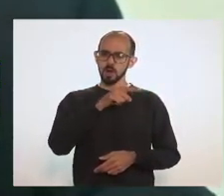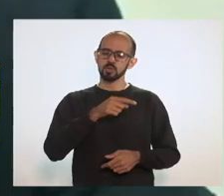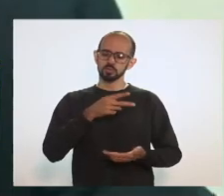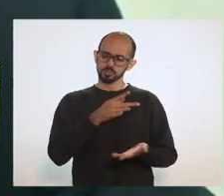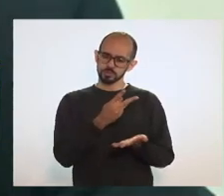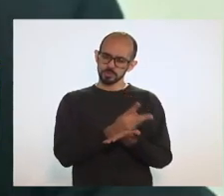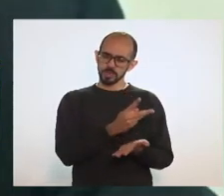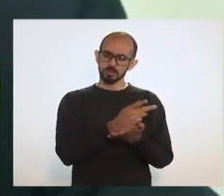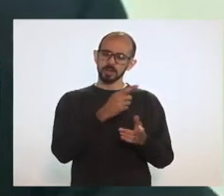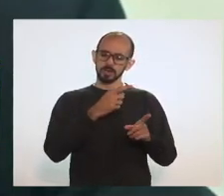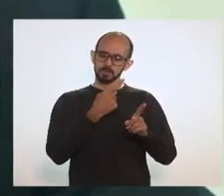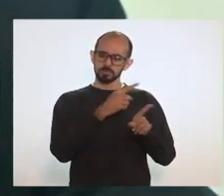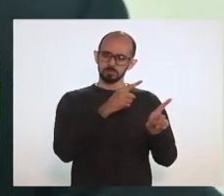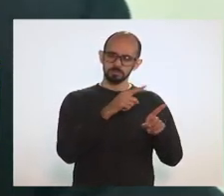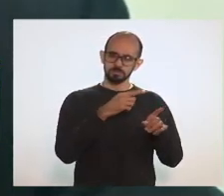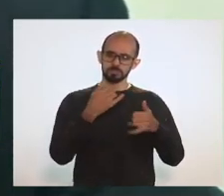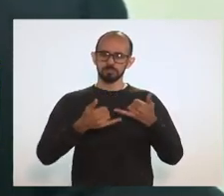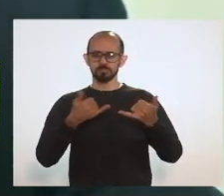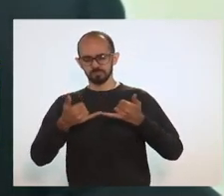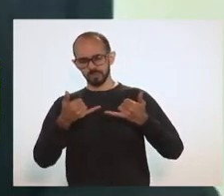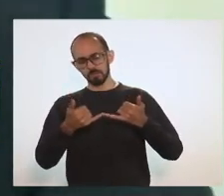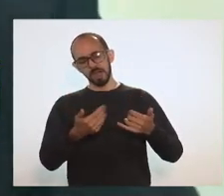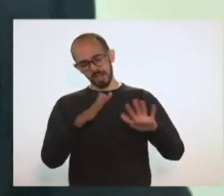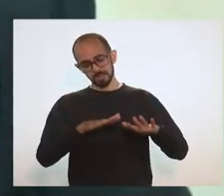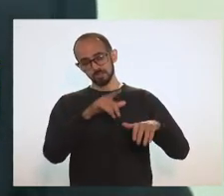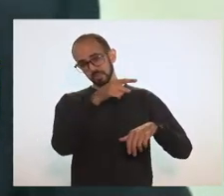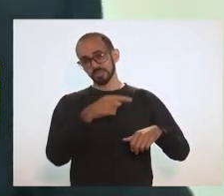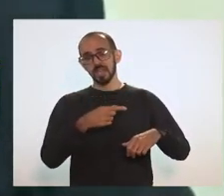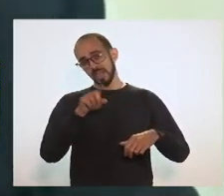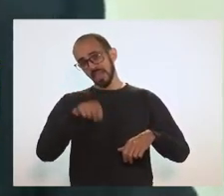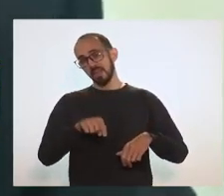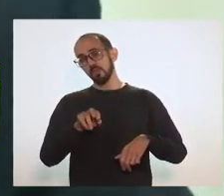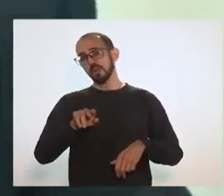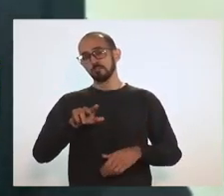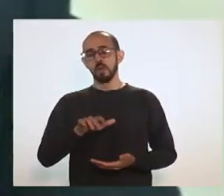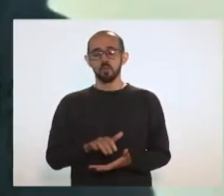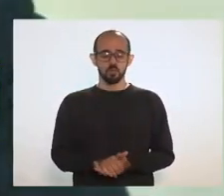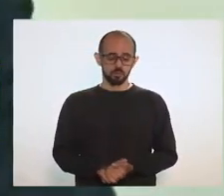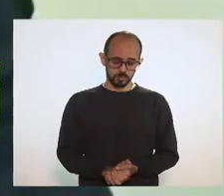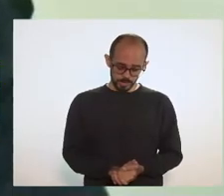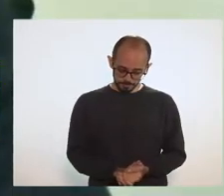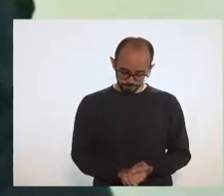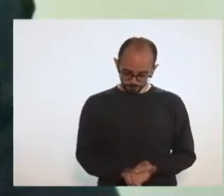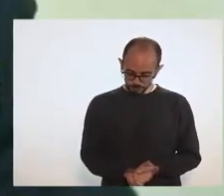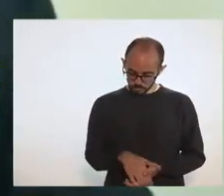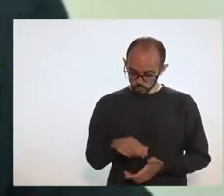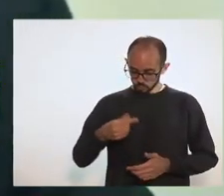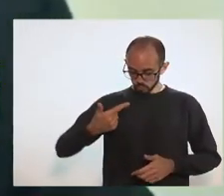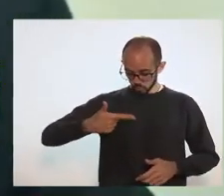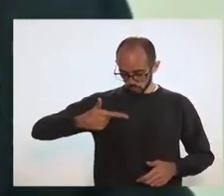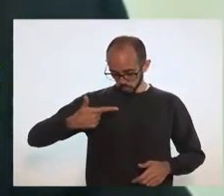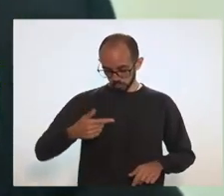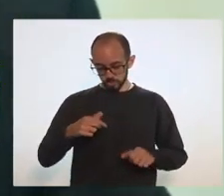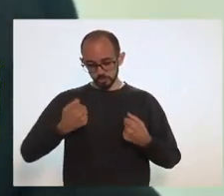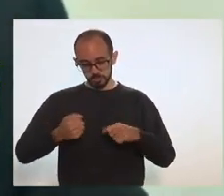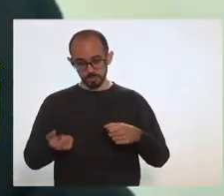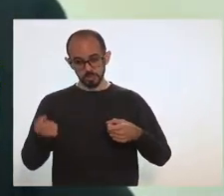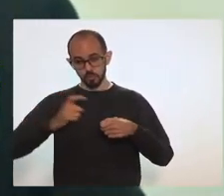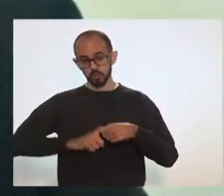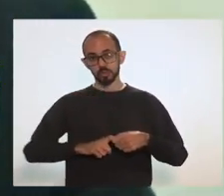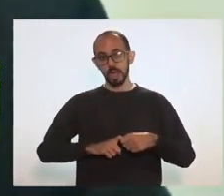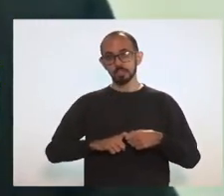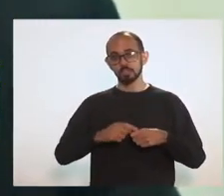será de muita valia o seu relatório, o seu parecer a respeito do tema. O resto era a nossa maneira